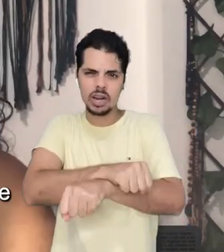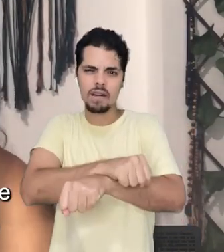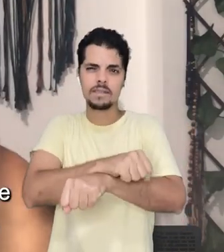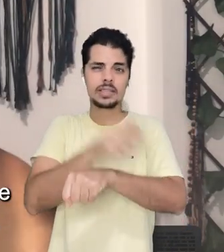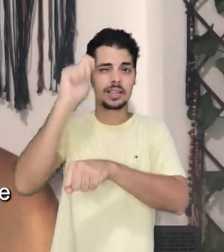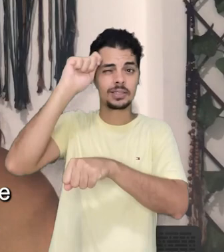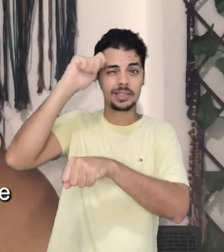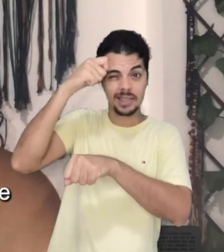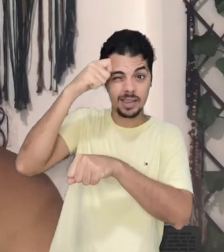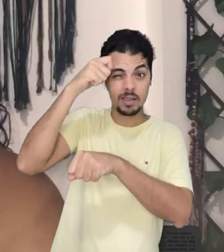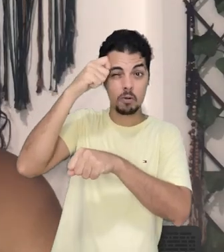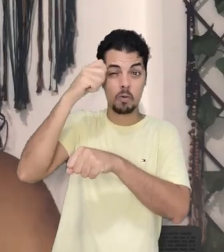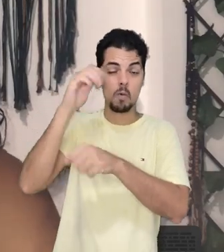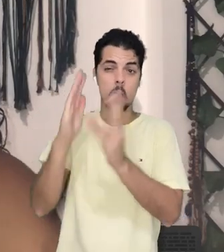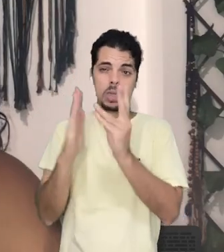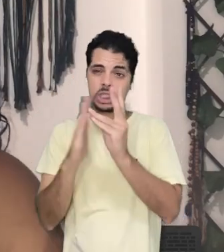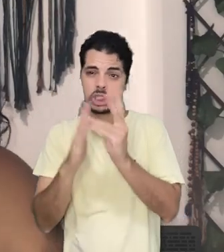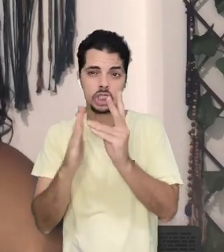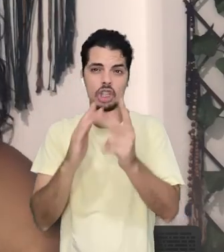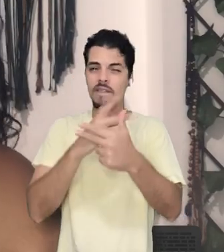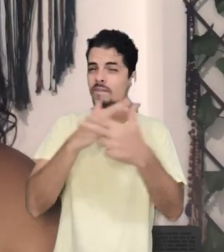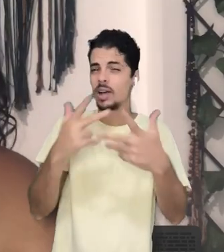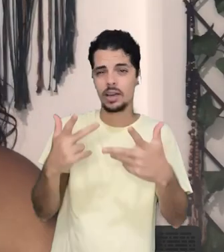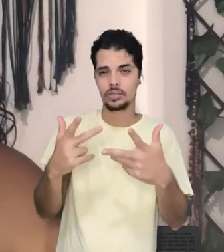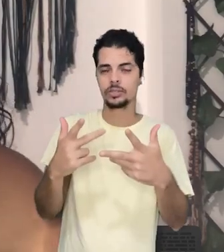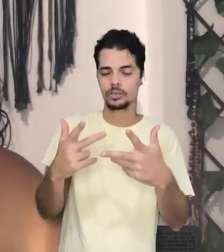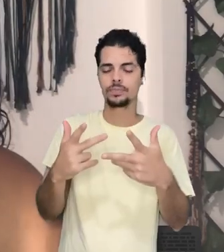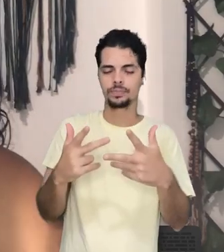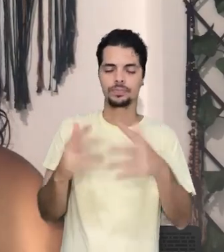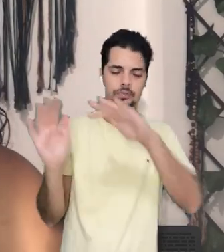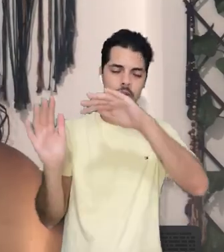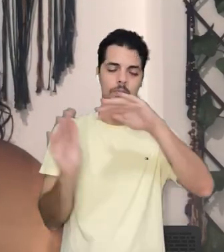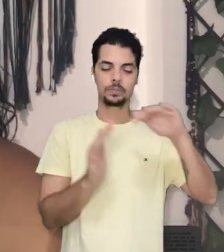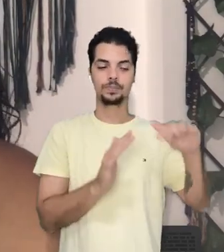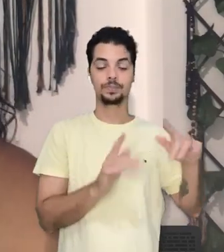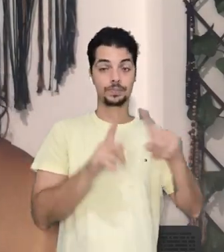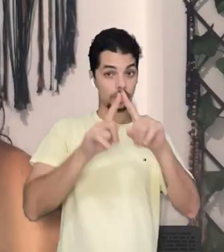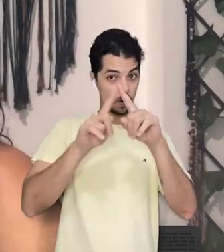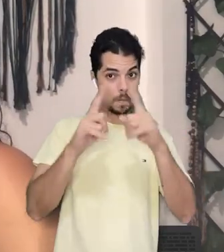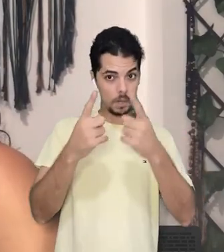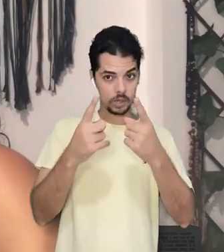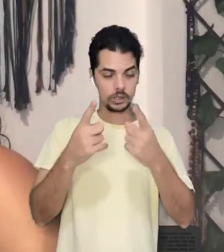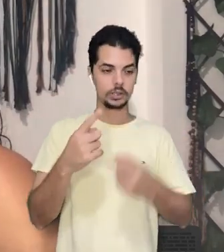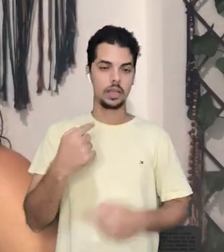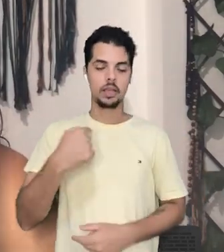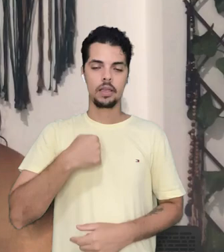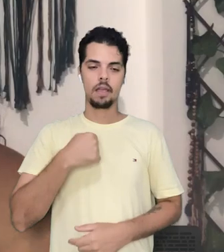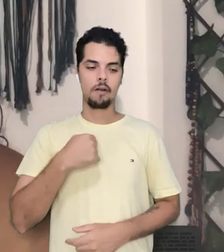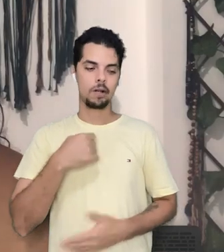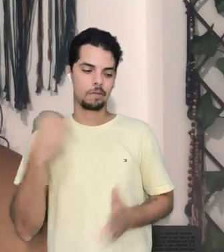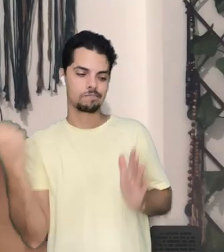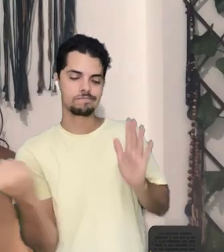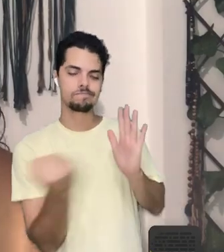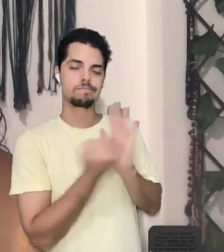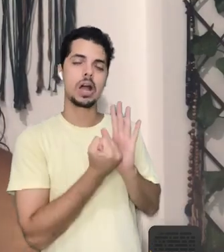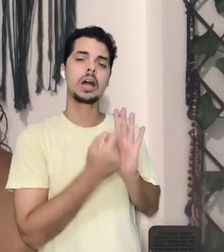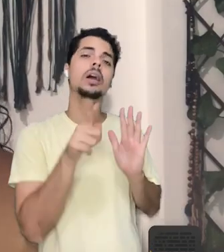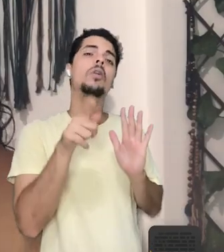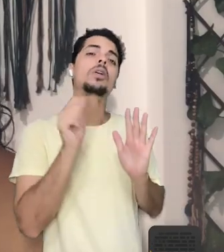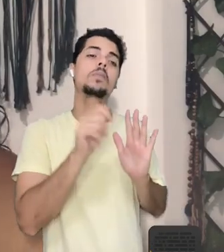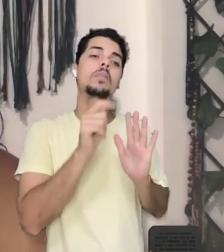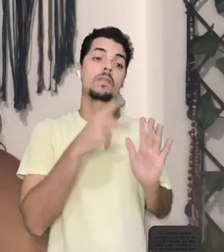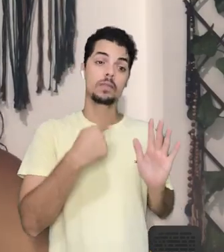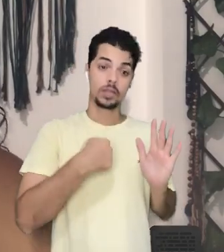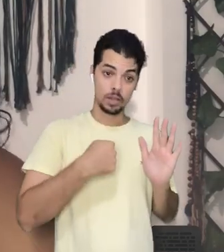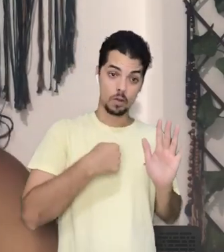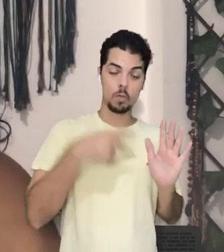você, professor, professora, como eu, é que quando ele trata dos estudos sobre línguas e